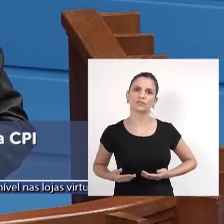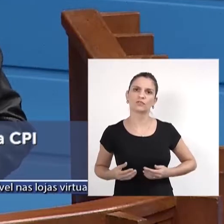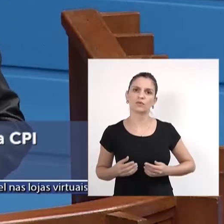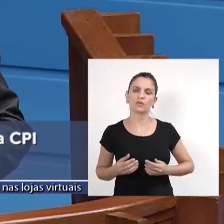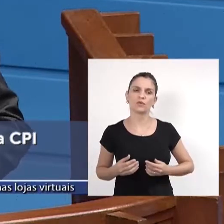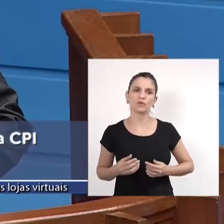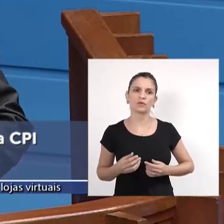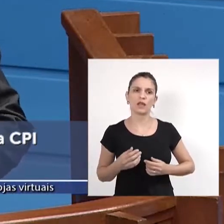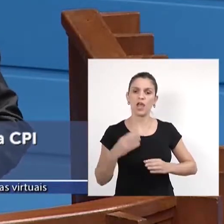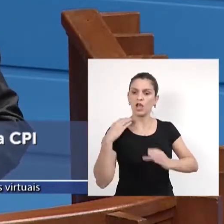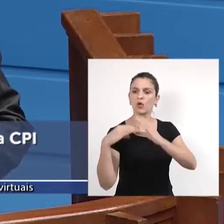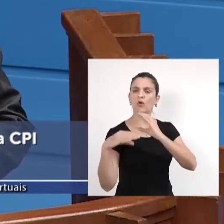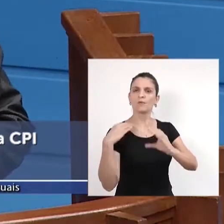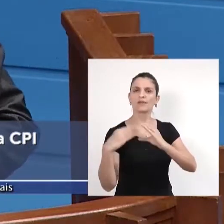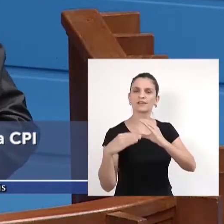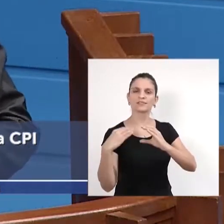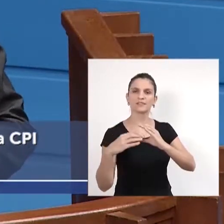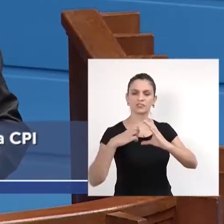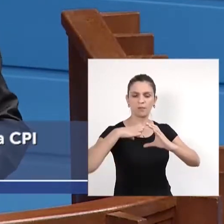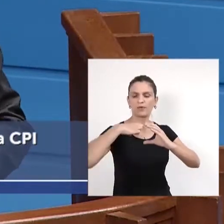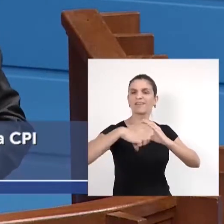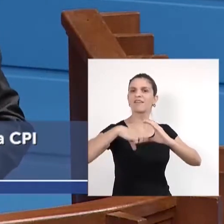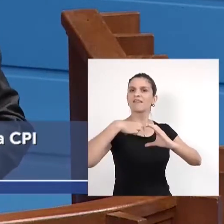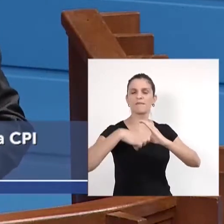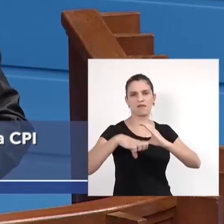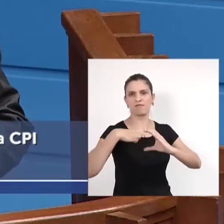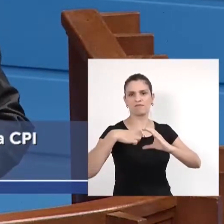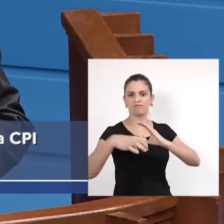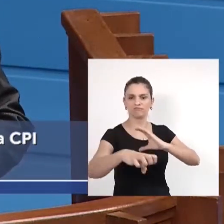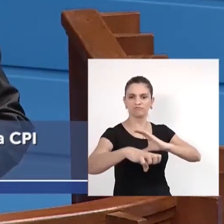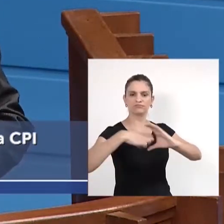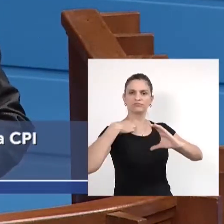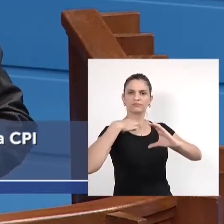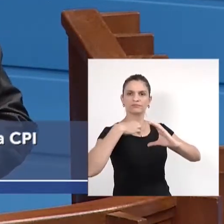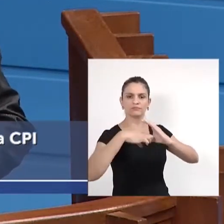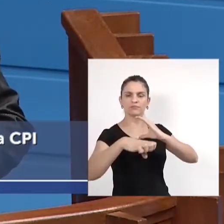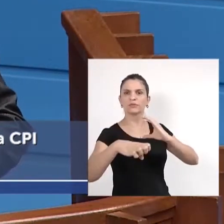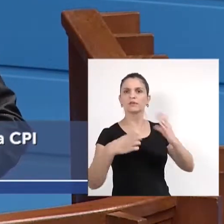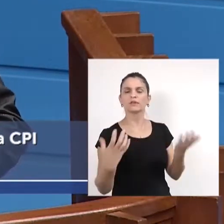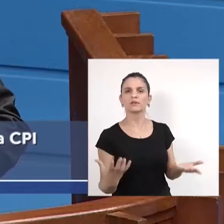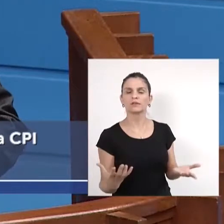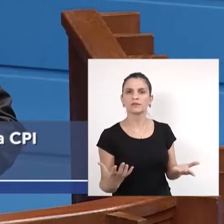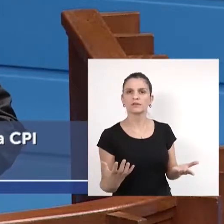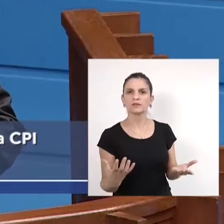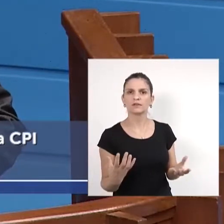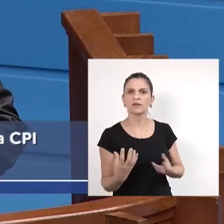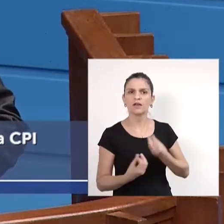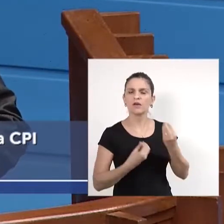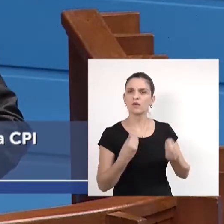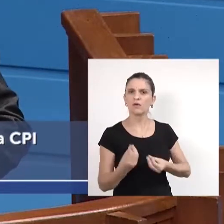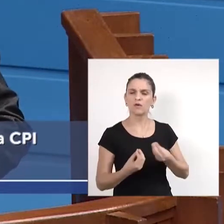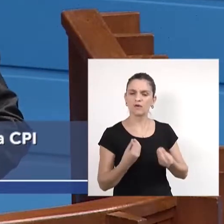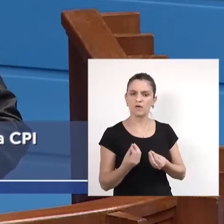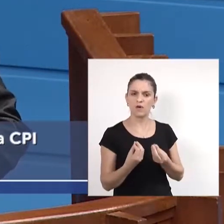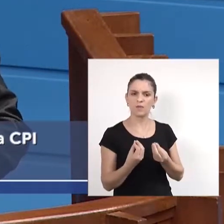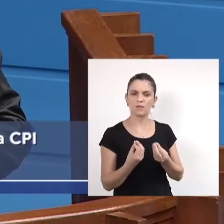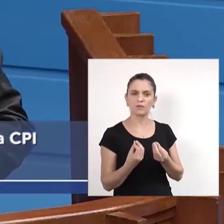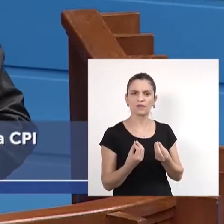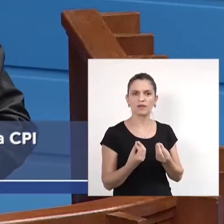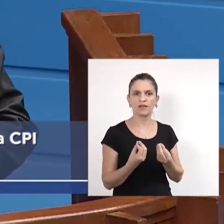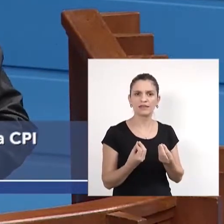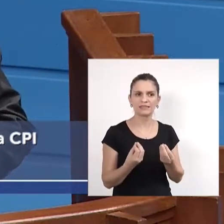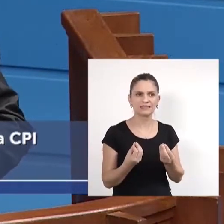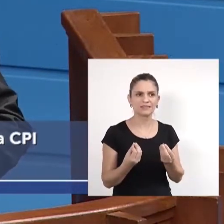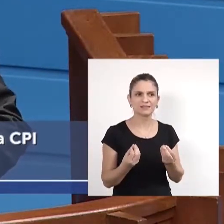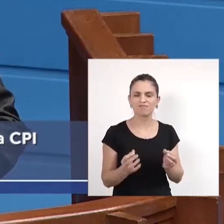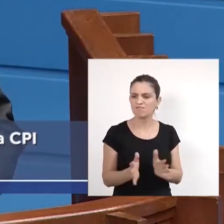esqueci. Eu olho meu WhatsApp, toda hora eu olho meu WhatsApp. Agora, a pessoa lá que não tem condições financeiras, uma pessoa lá